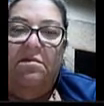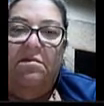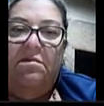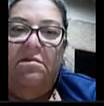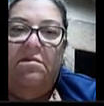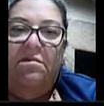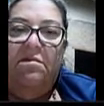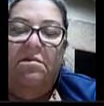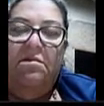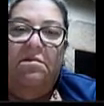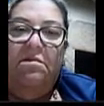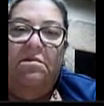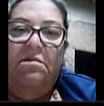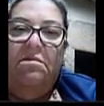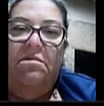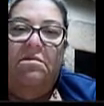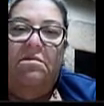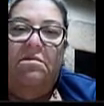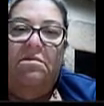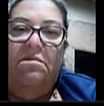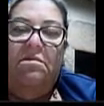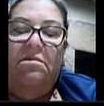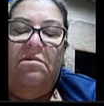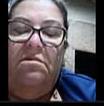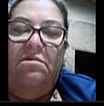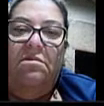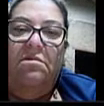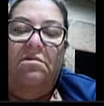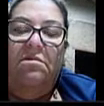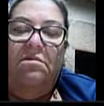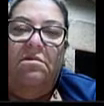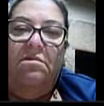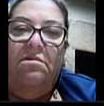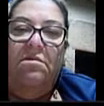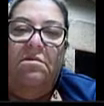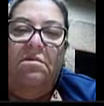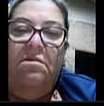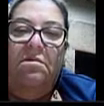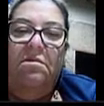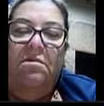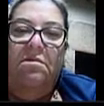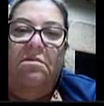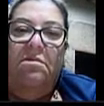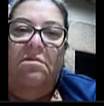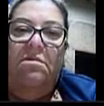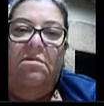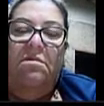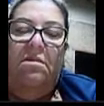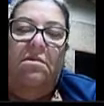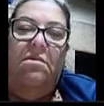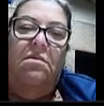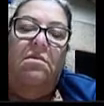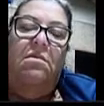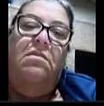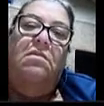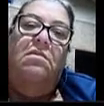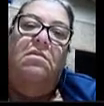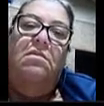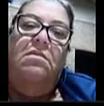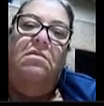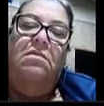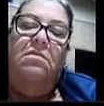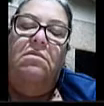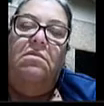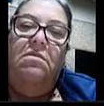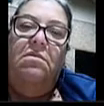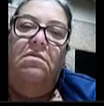e ela não. Então, ela às vezes até acaba sofrendo menos. A criança que tem transtornos de aprendizagem, ela é inteligente